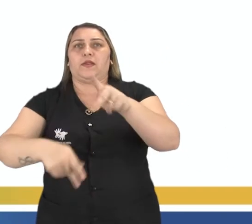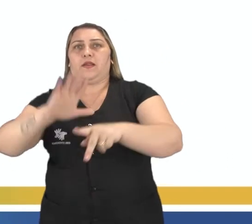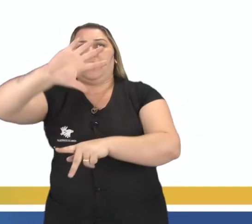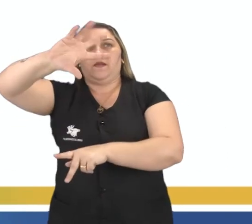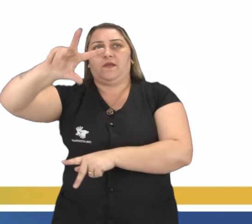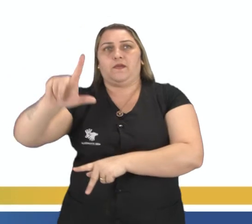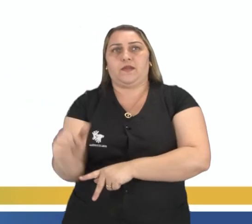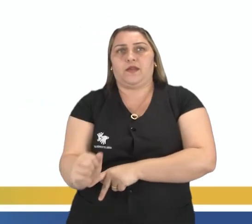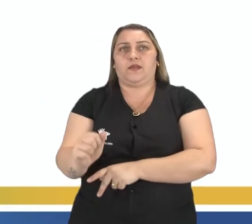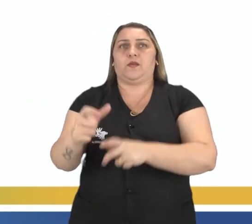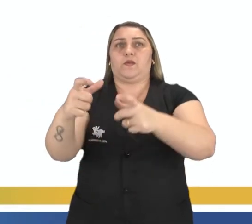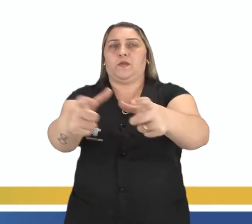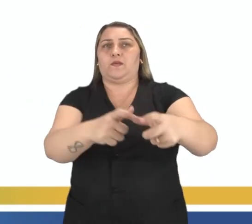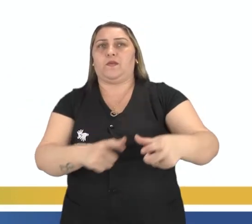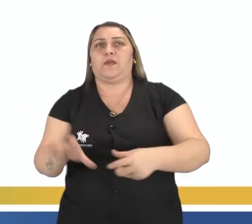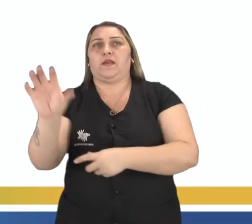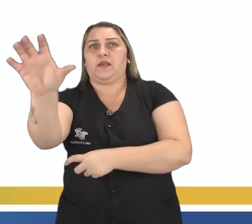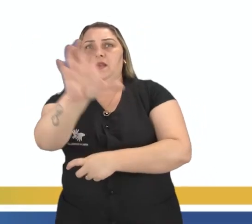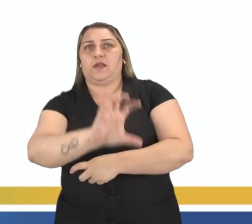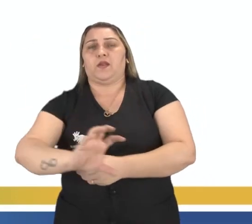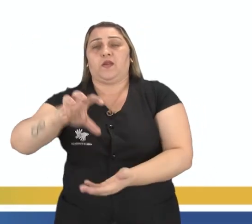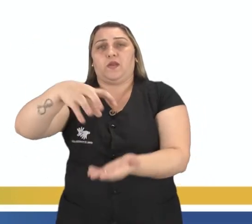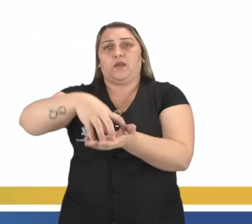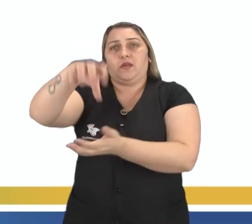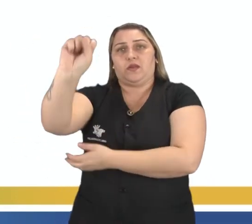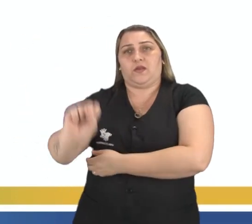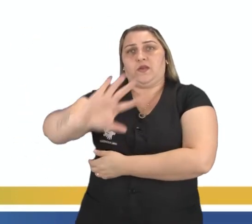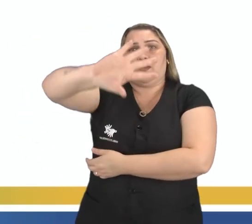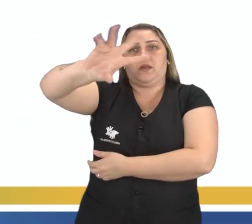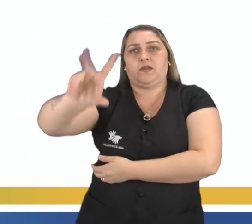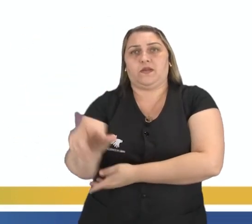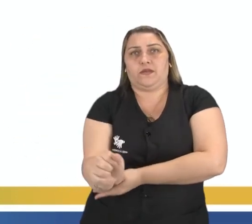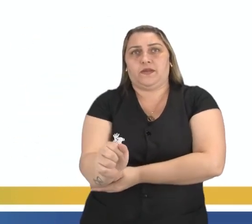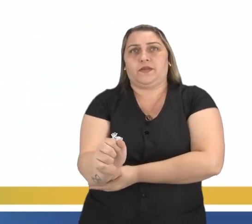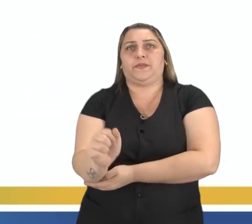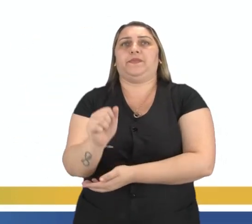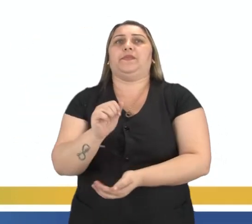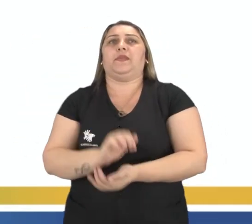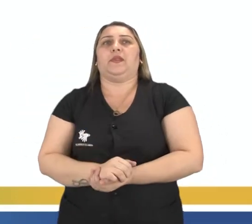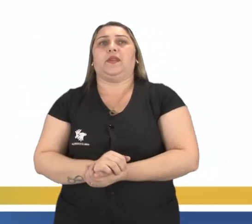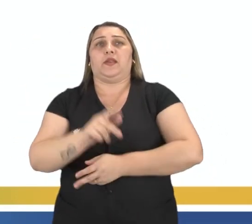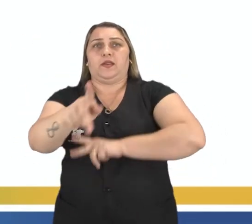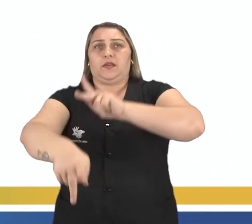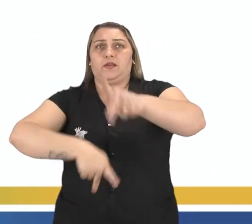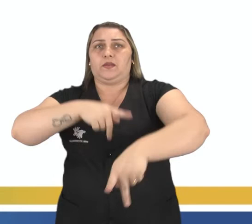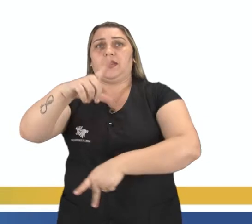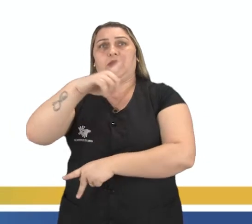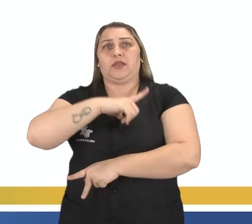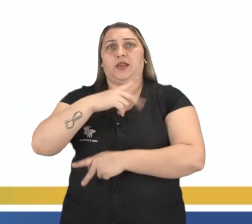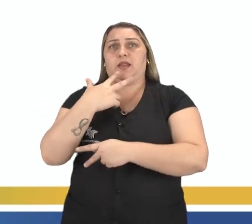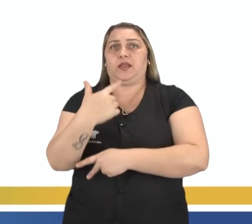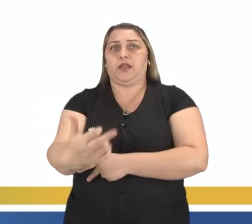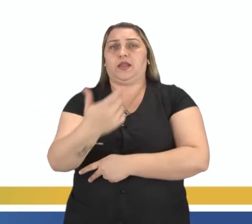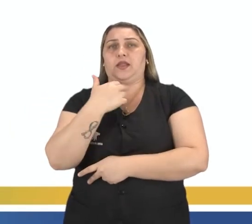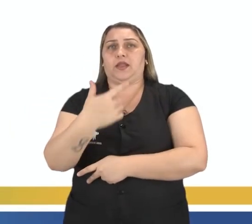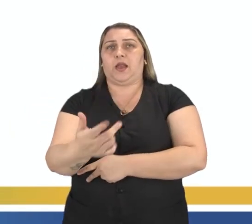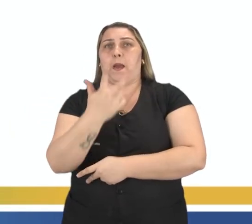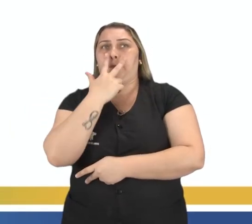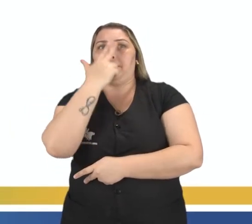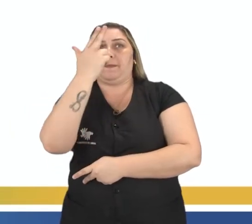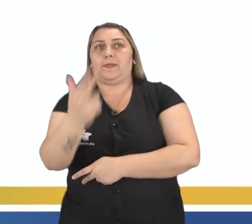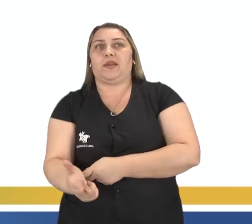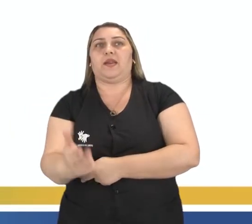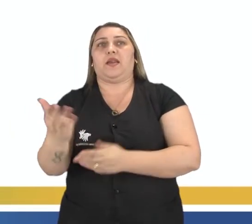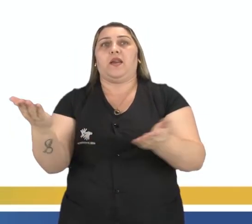povos africanos que ocupam amplas regiões no centro do sul da África. Esses povos possuem línguas aparentadas